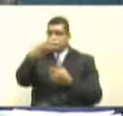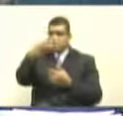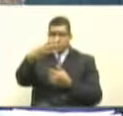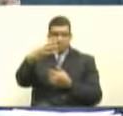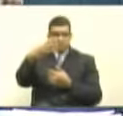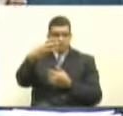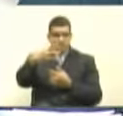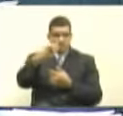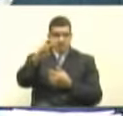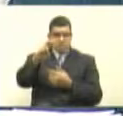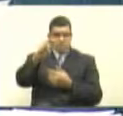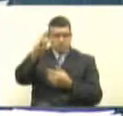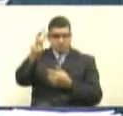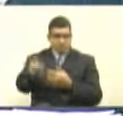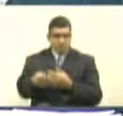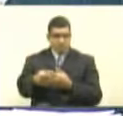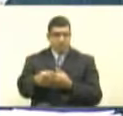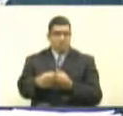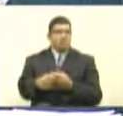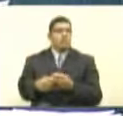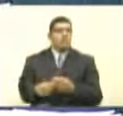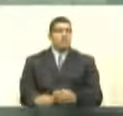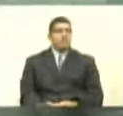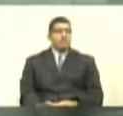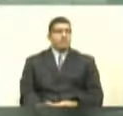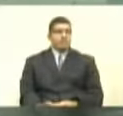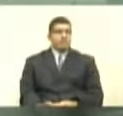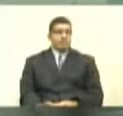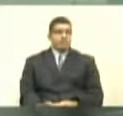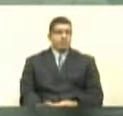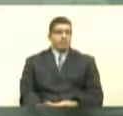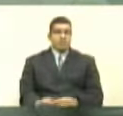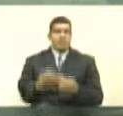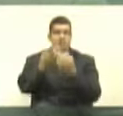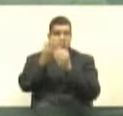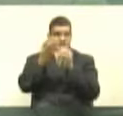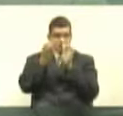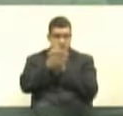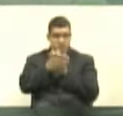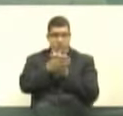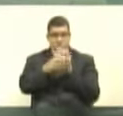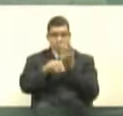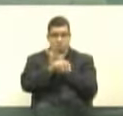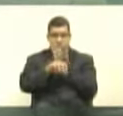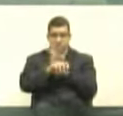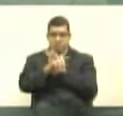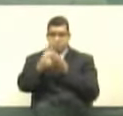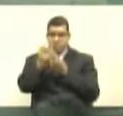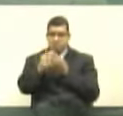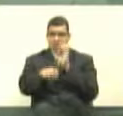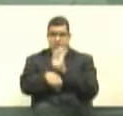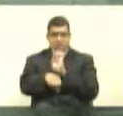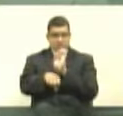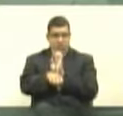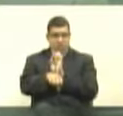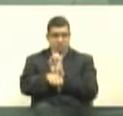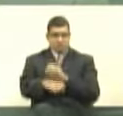35 milhões de reais, a esposa do Procurador-Geral do Estado.